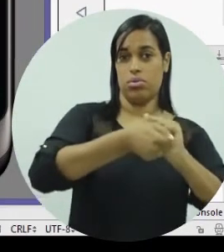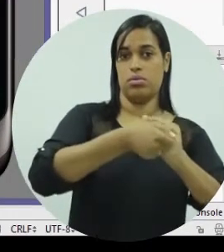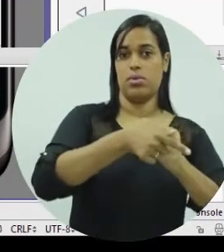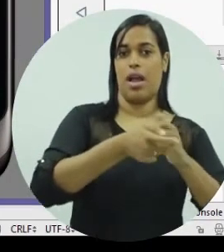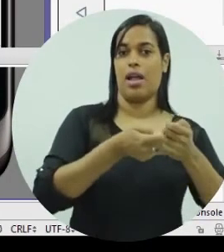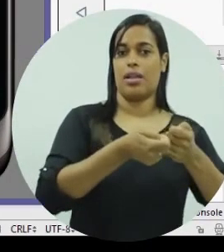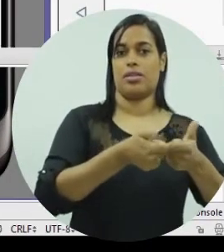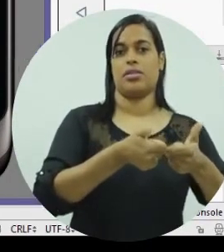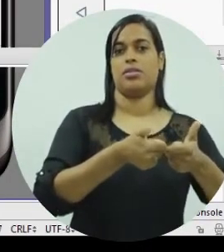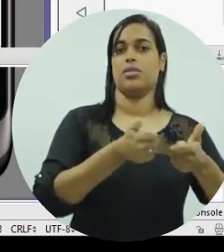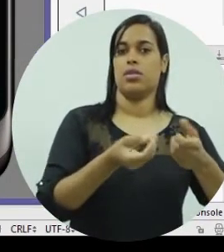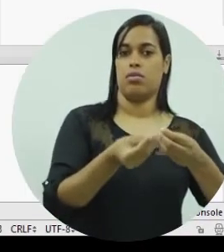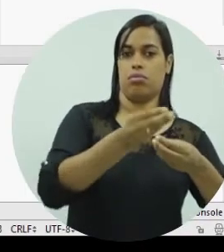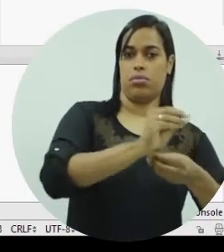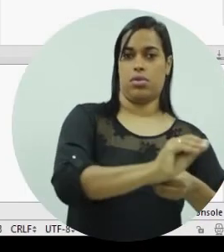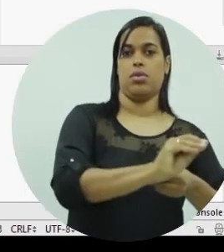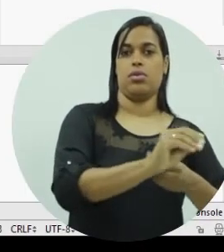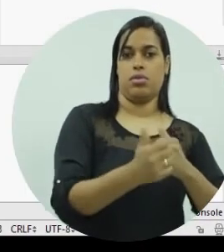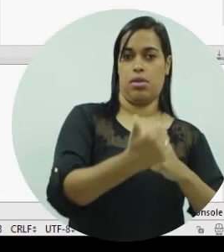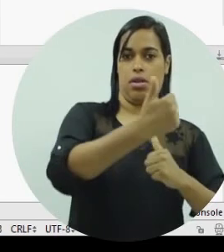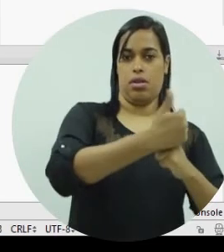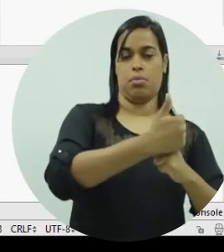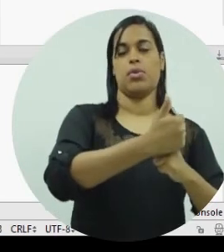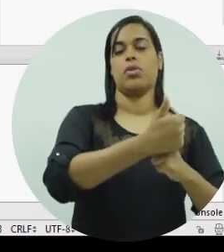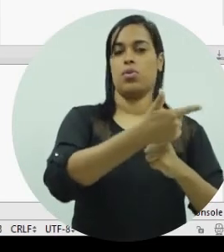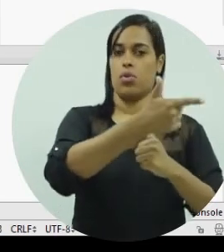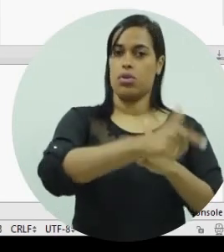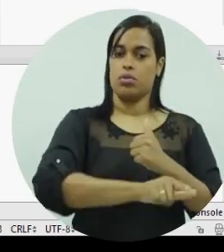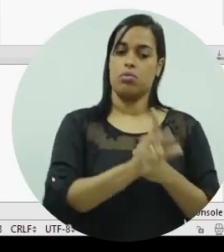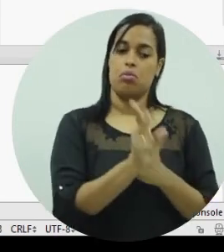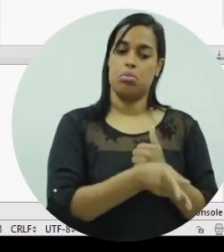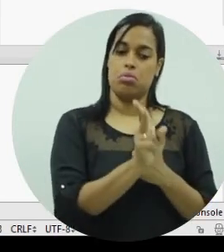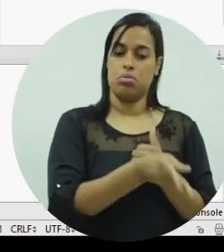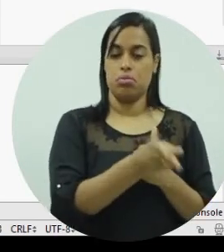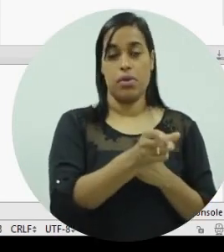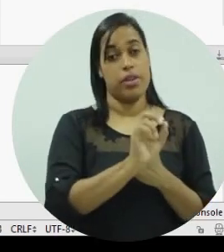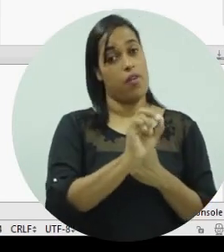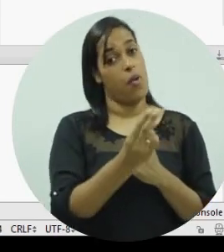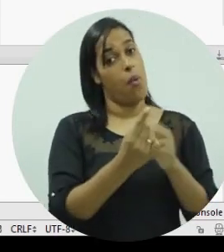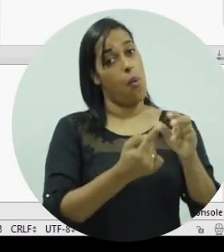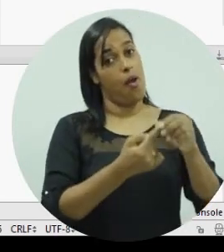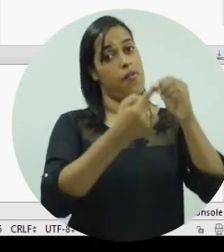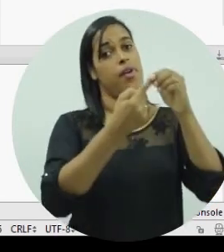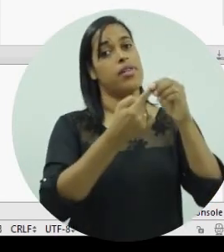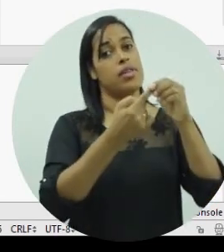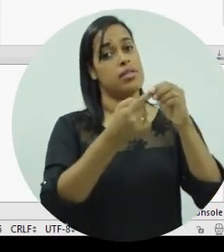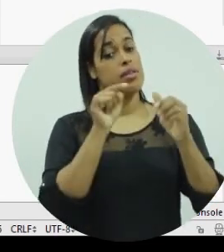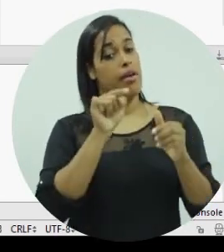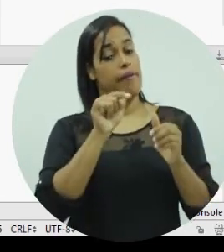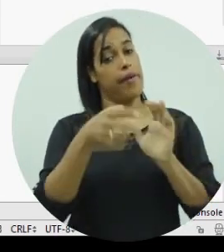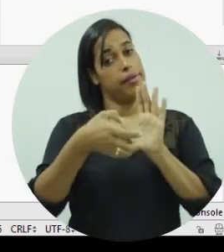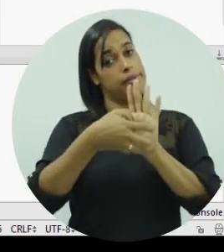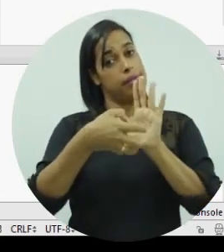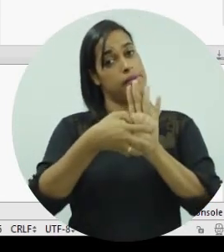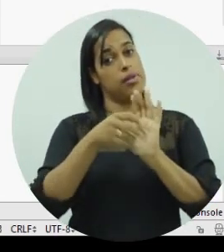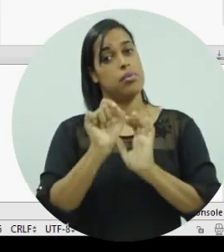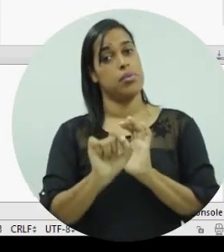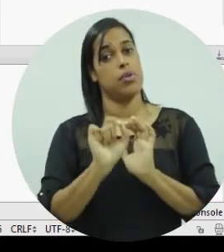pega um resultado e coloca dentro de uma variável ou referência. E esse símbolo daqui é o